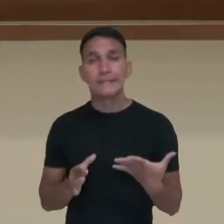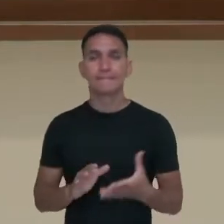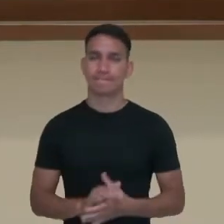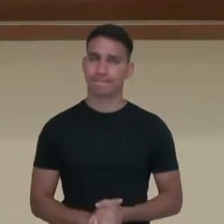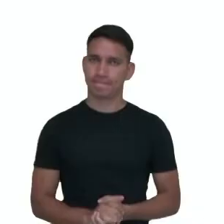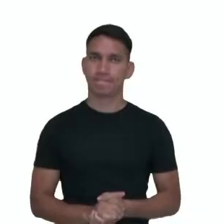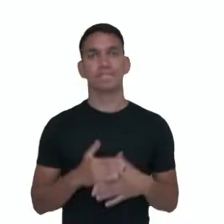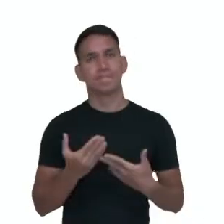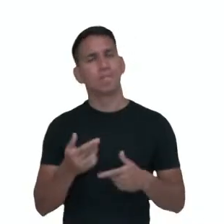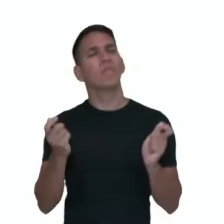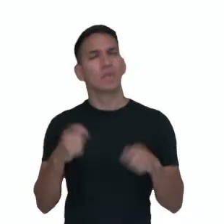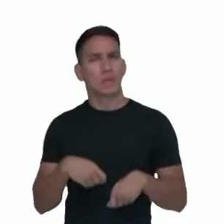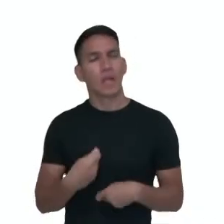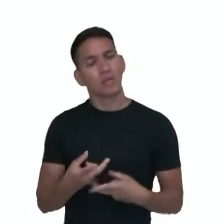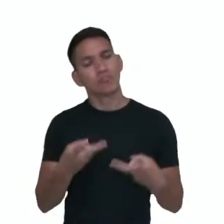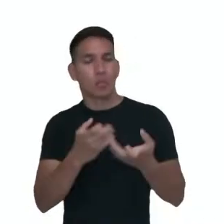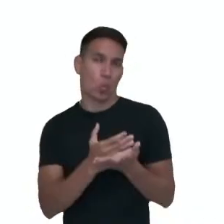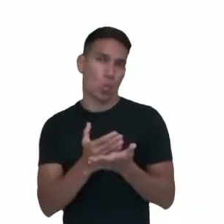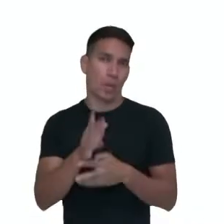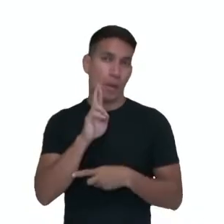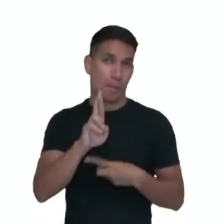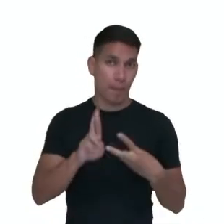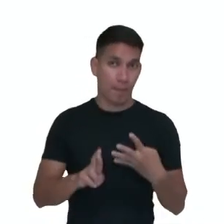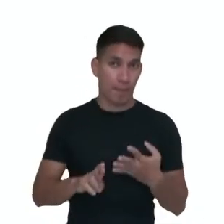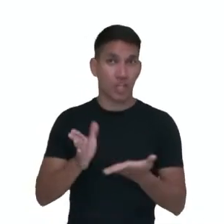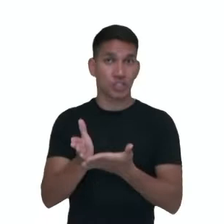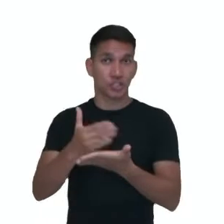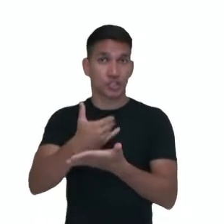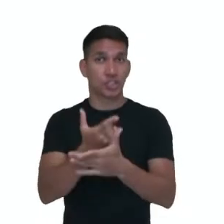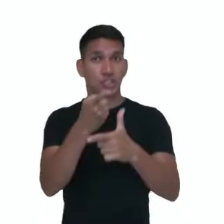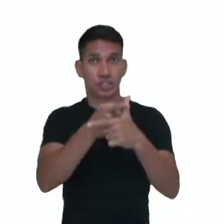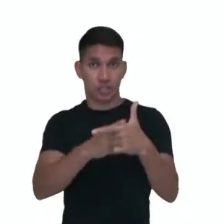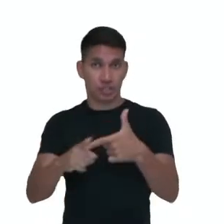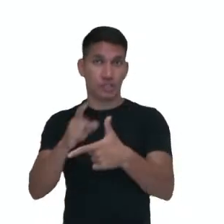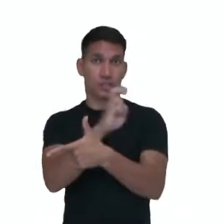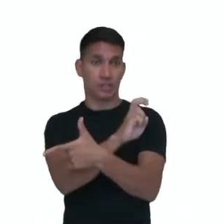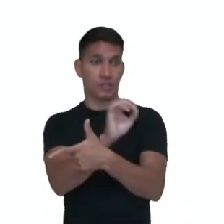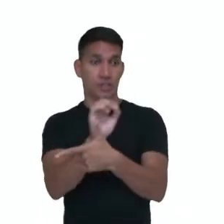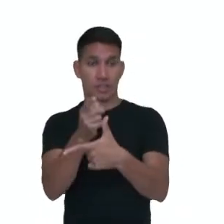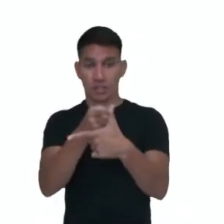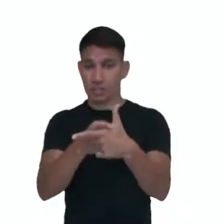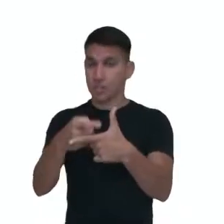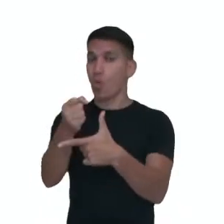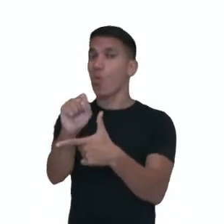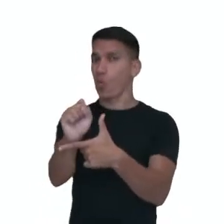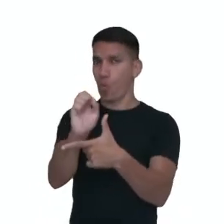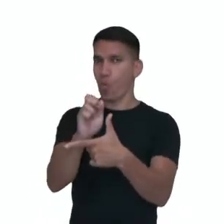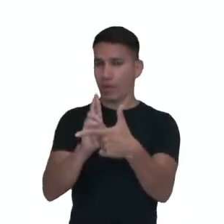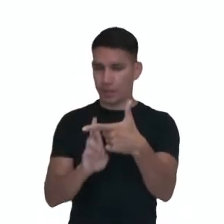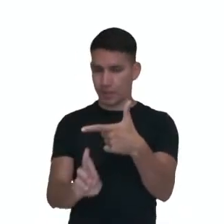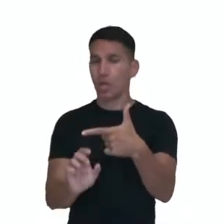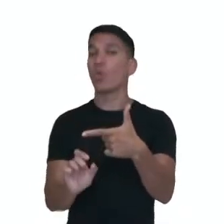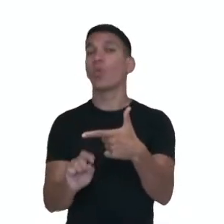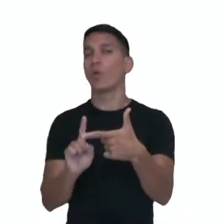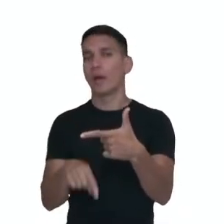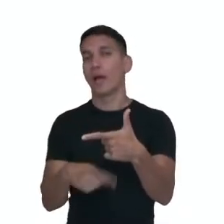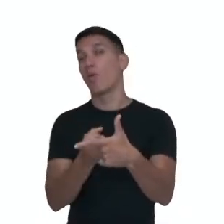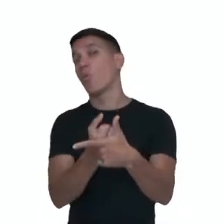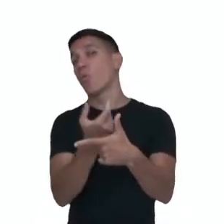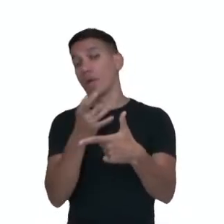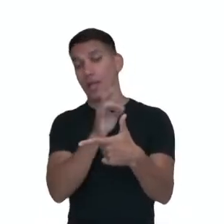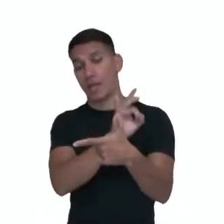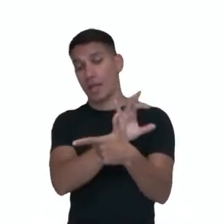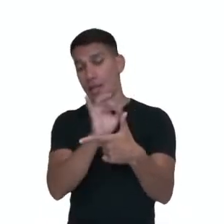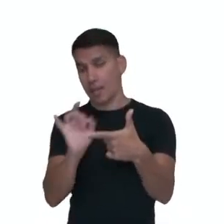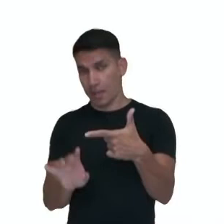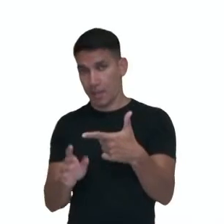Então, olha só, podemos começar a responder essa questão dividindo os 500 gramas por 8. Então, a gente poderia saber aí cada fatia.